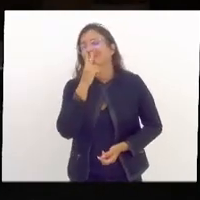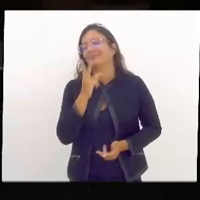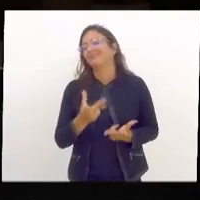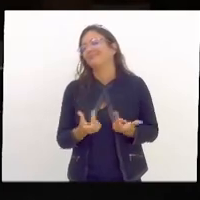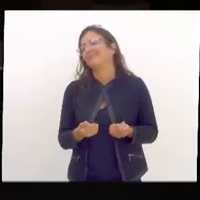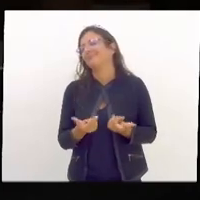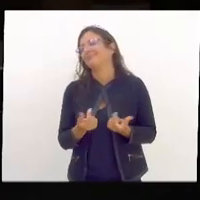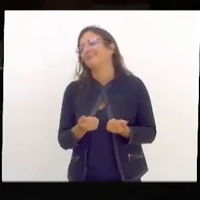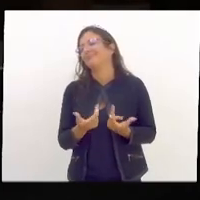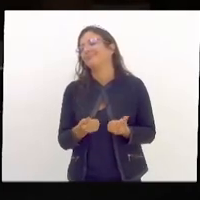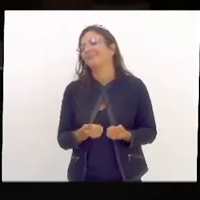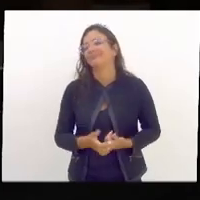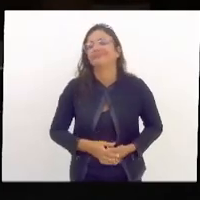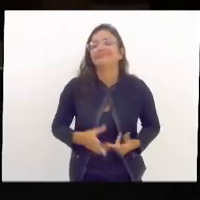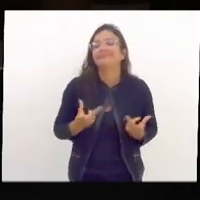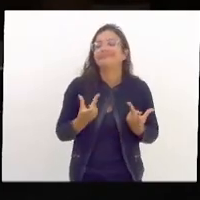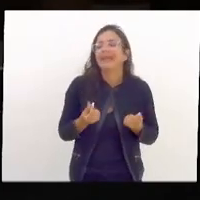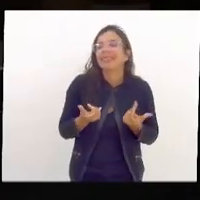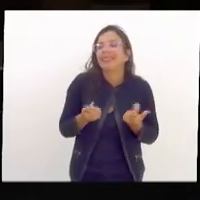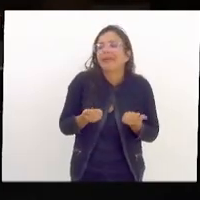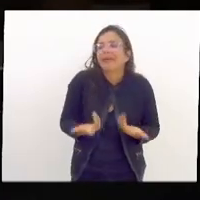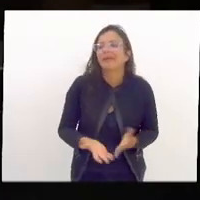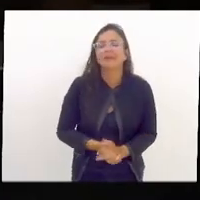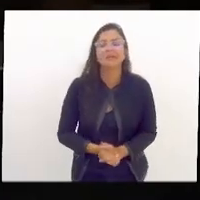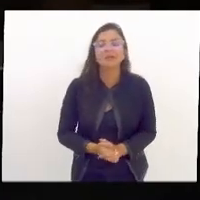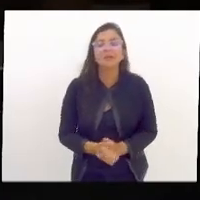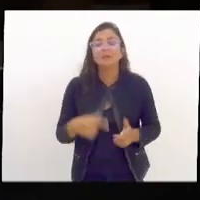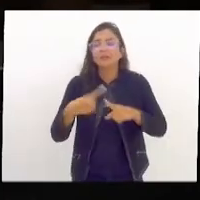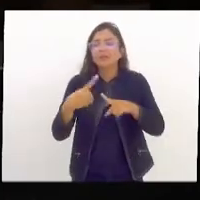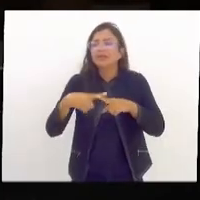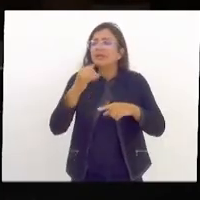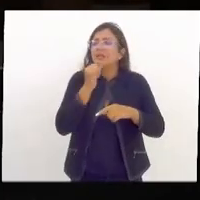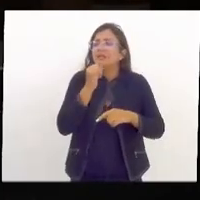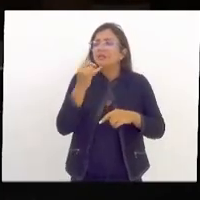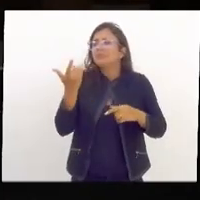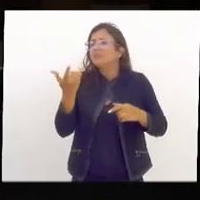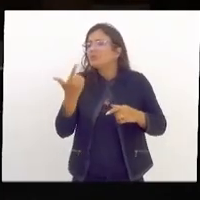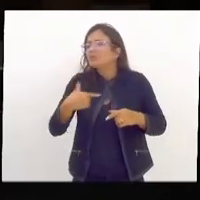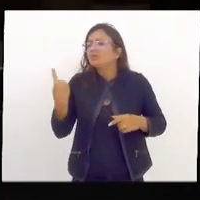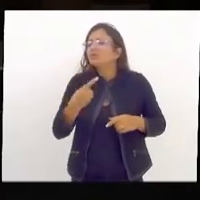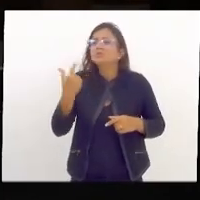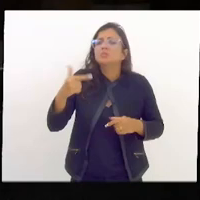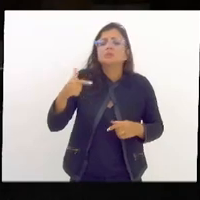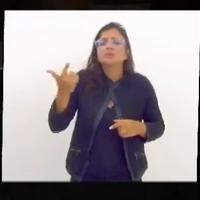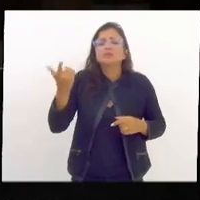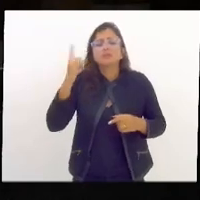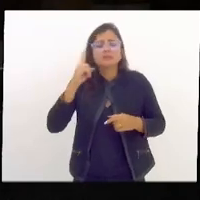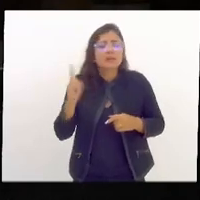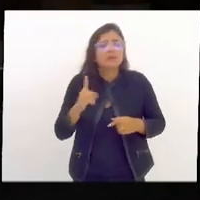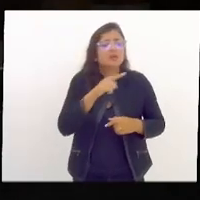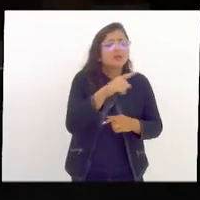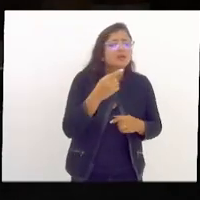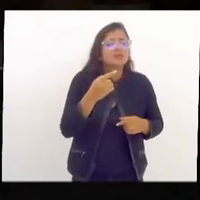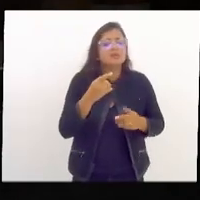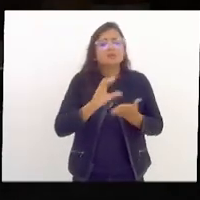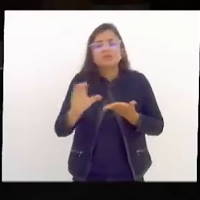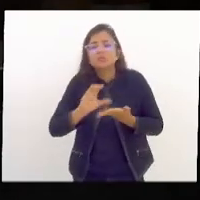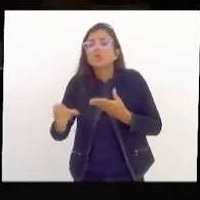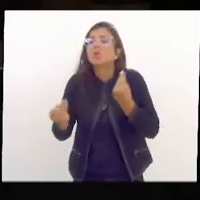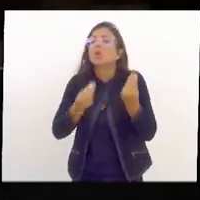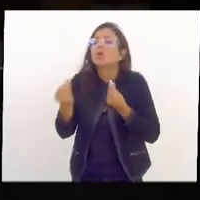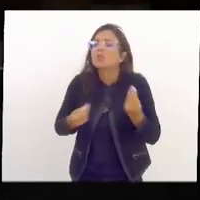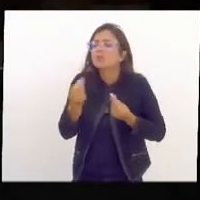Paulo, é evasiva, porque nós não temos conhecimento do que realmente foi efetivamente gasto com esses recursos que vieram